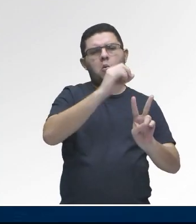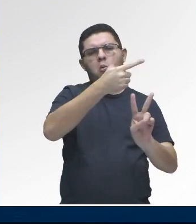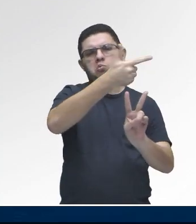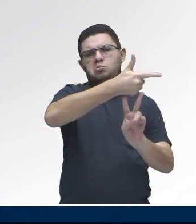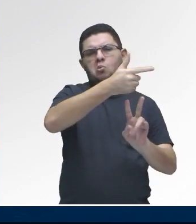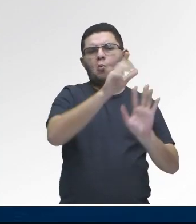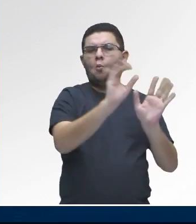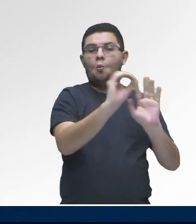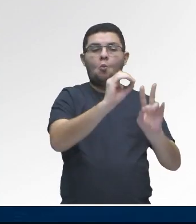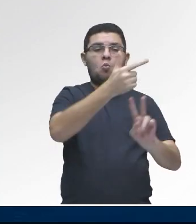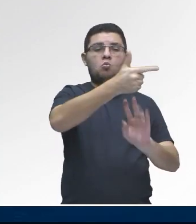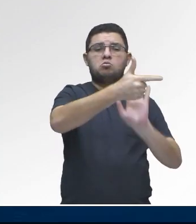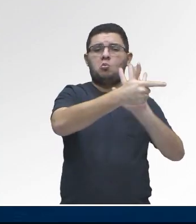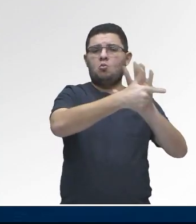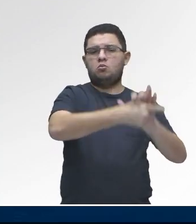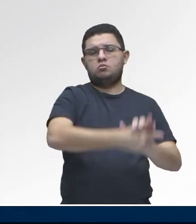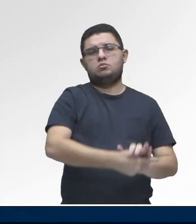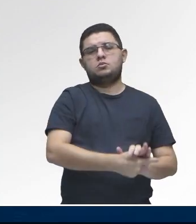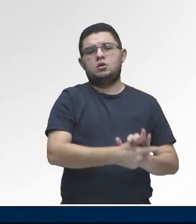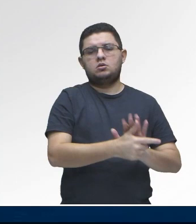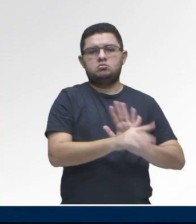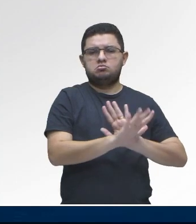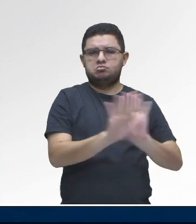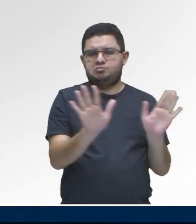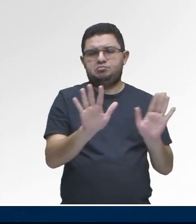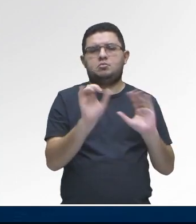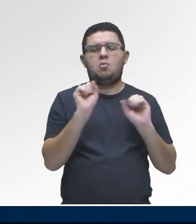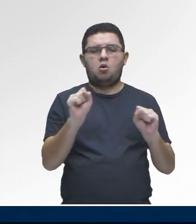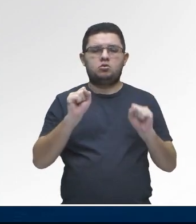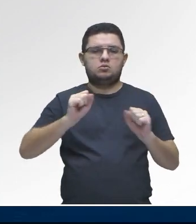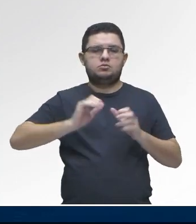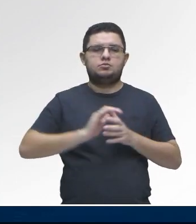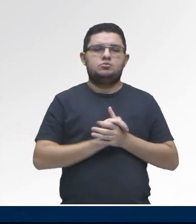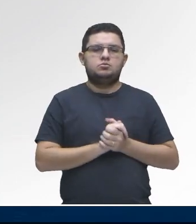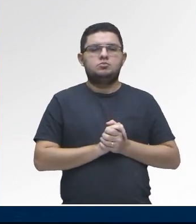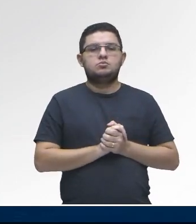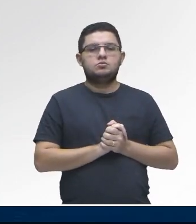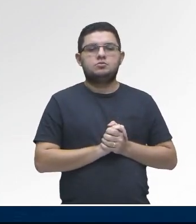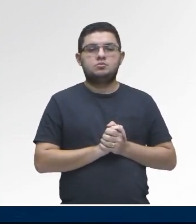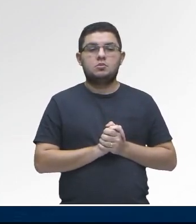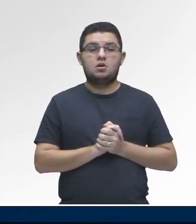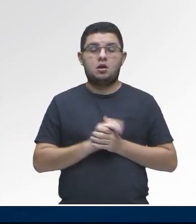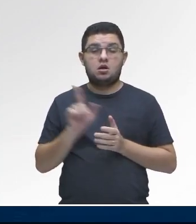né? Bom, aqui eu posso resolver de duas formas diferentes.